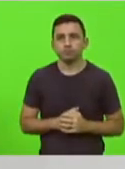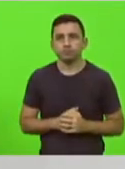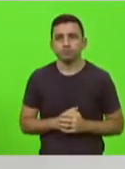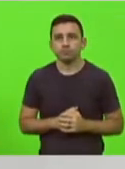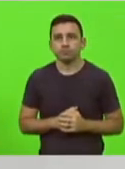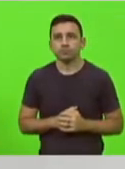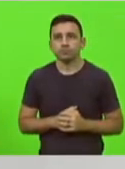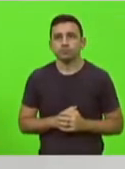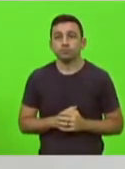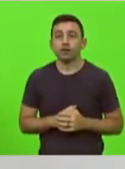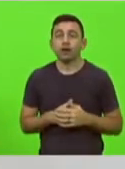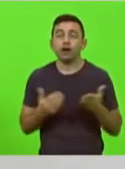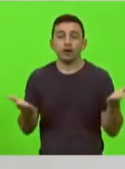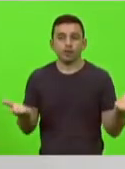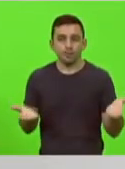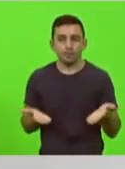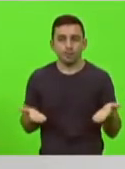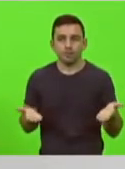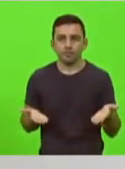E agora,